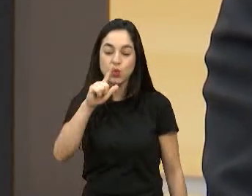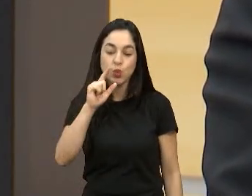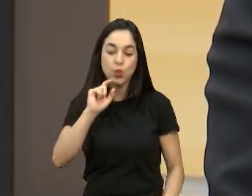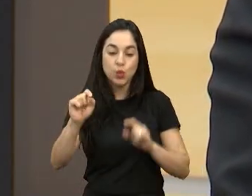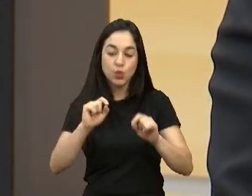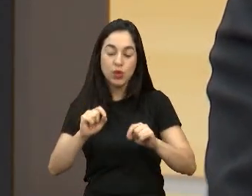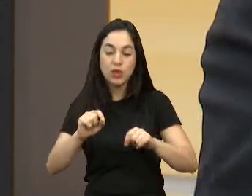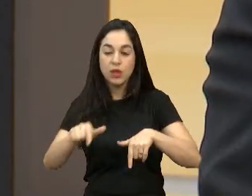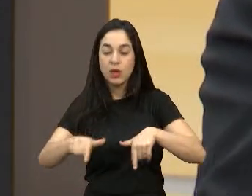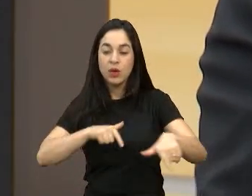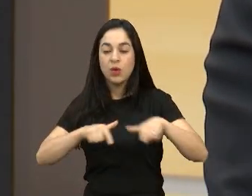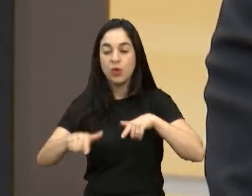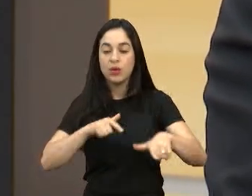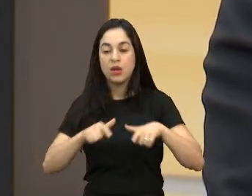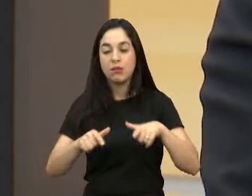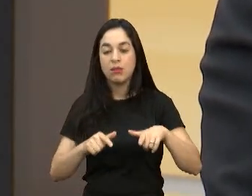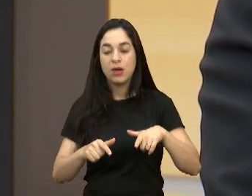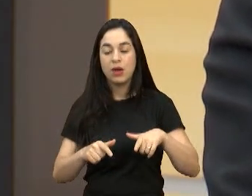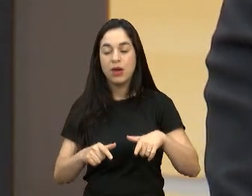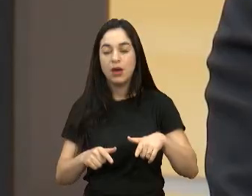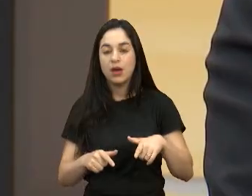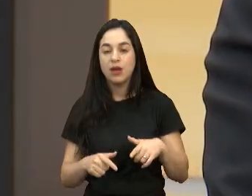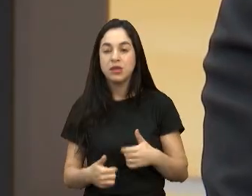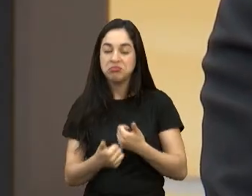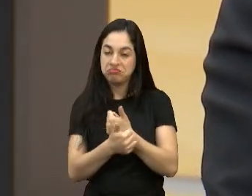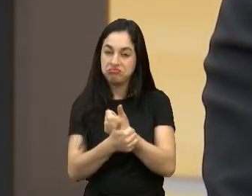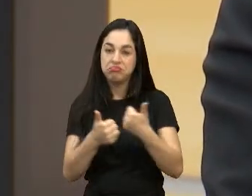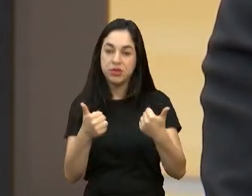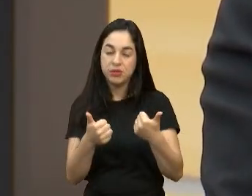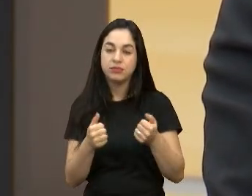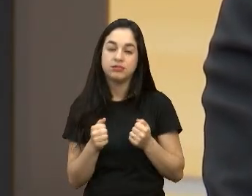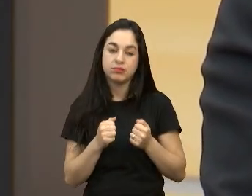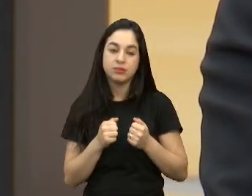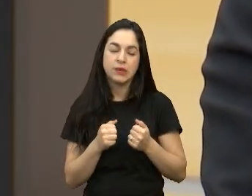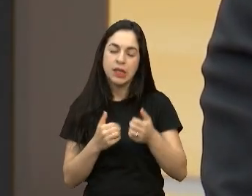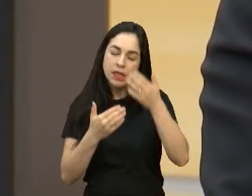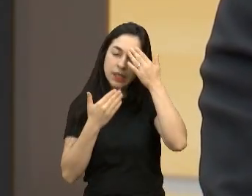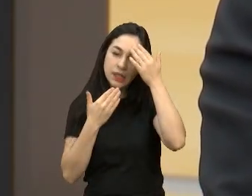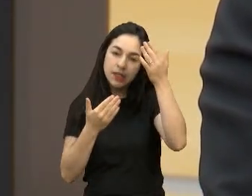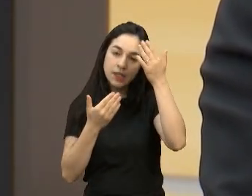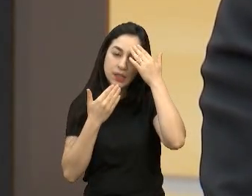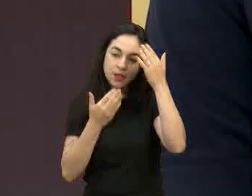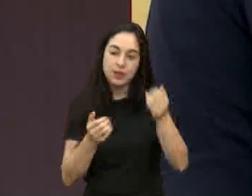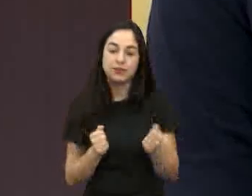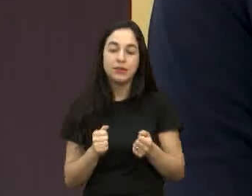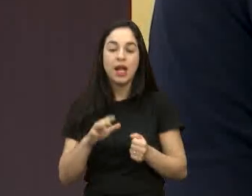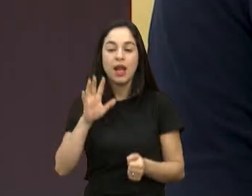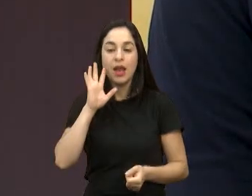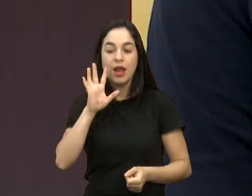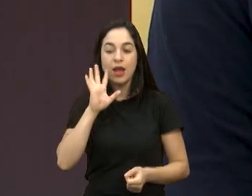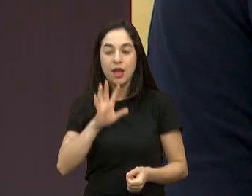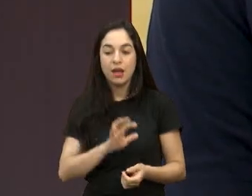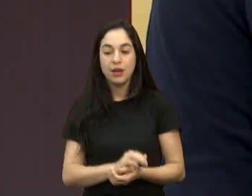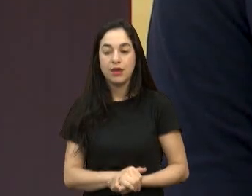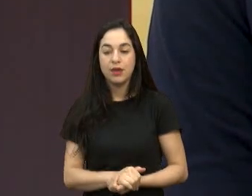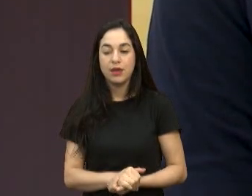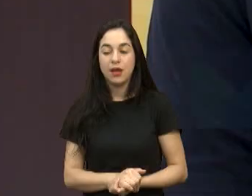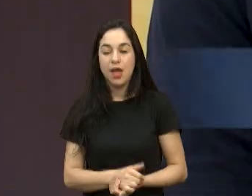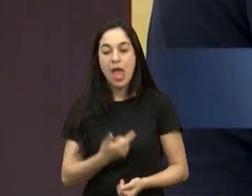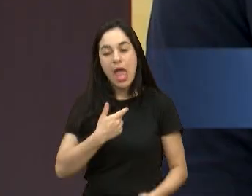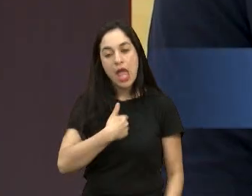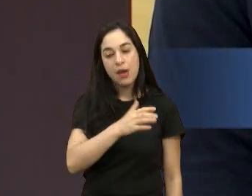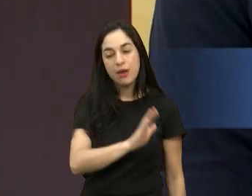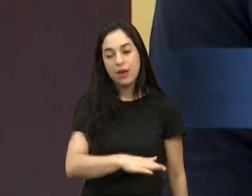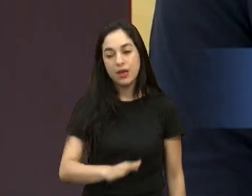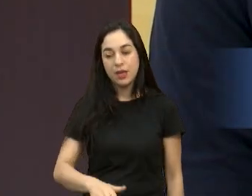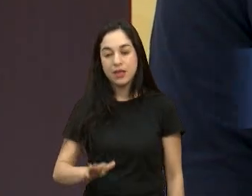fazer um trabalho com resultados positivos, né? É gratificante demais, é muito legal. Eu tive interesse desde criança,